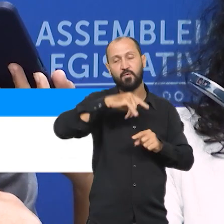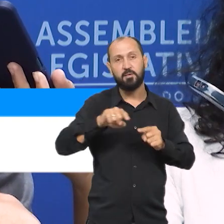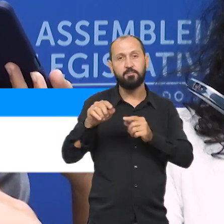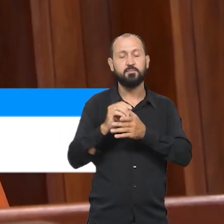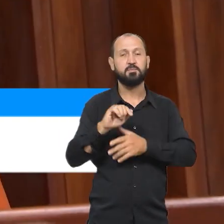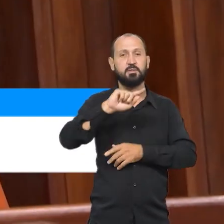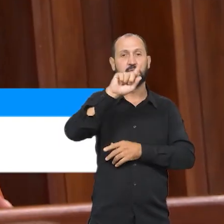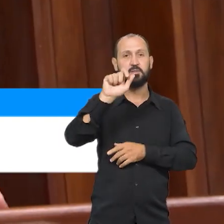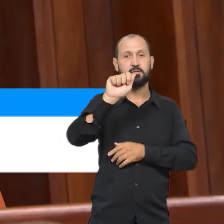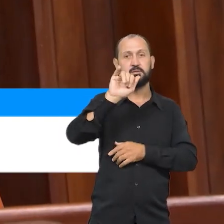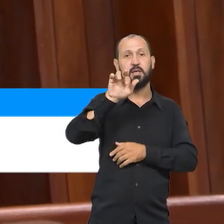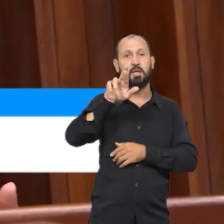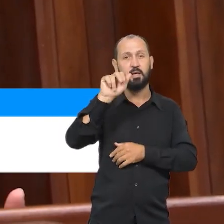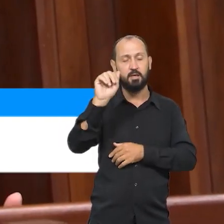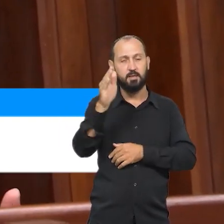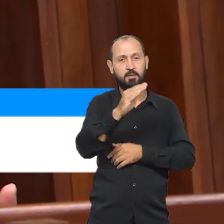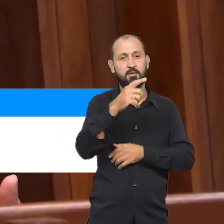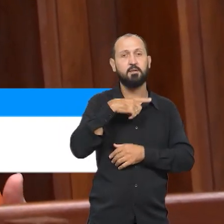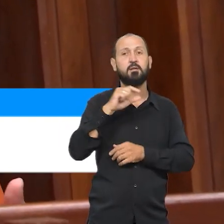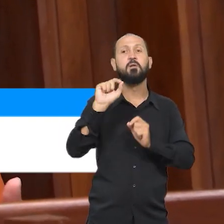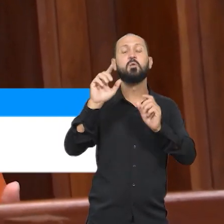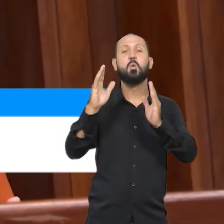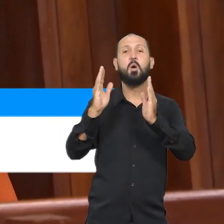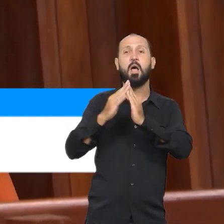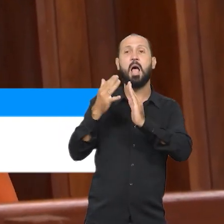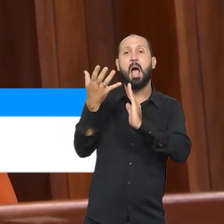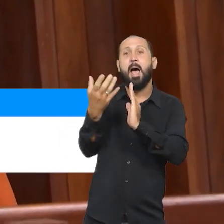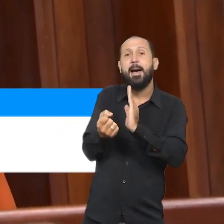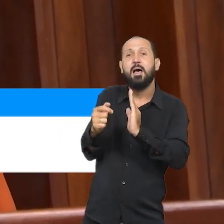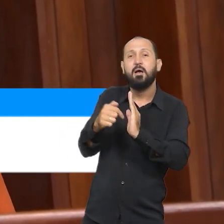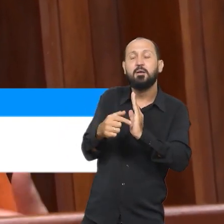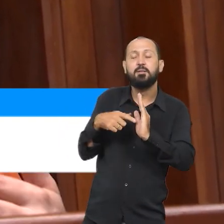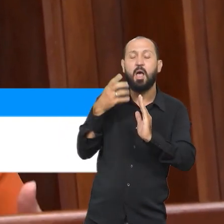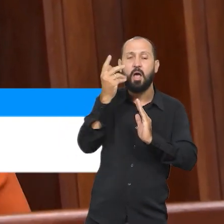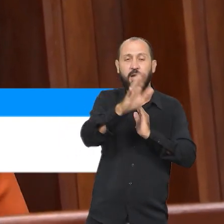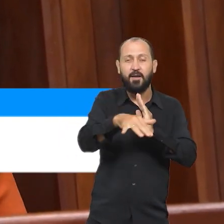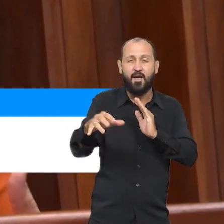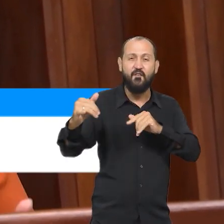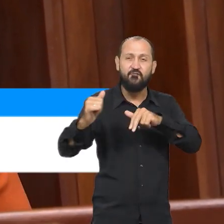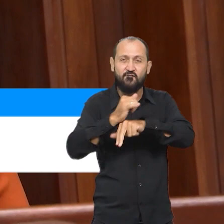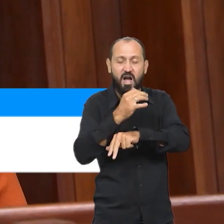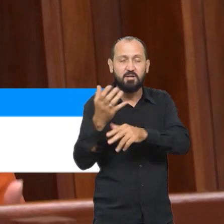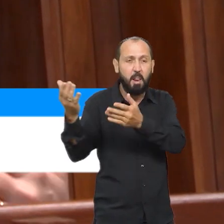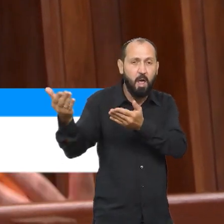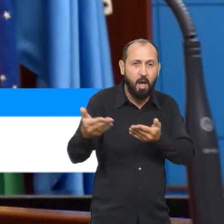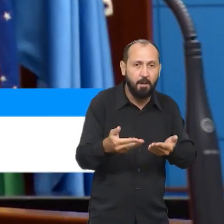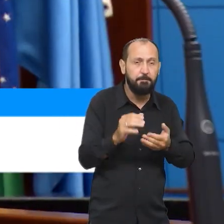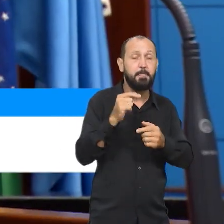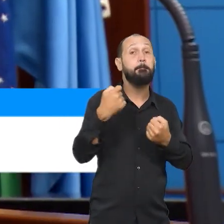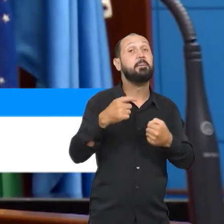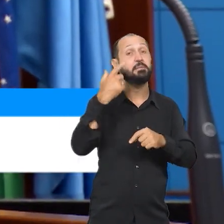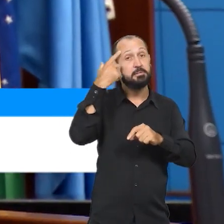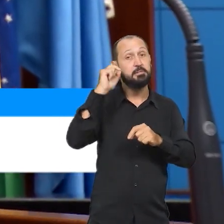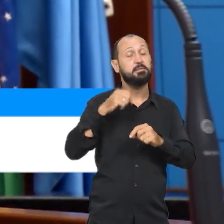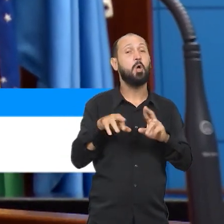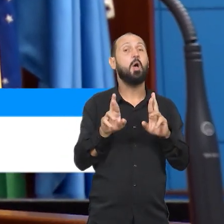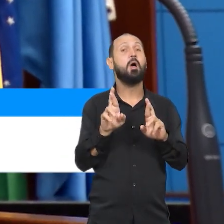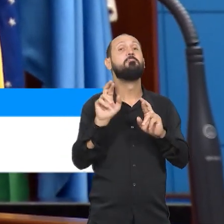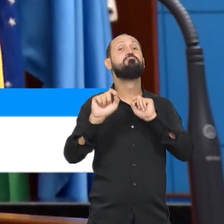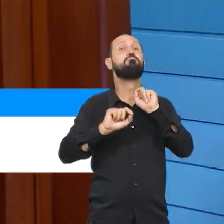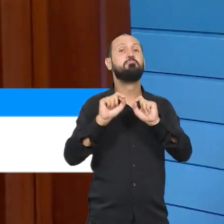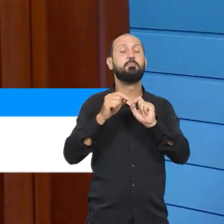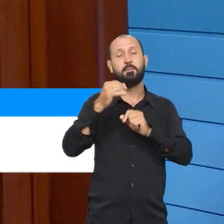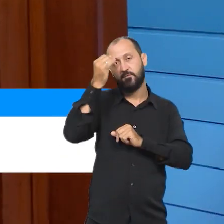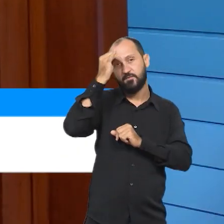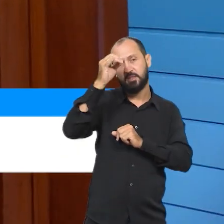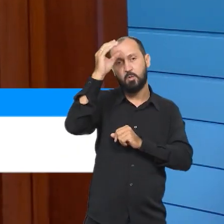essa violência. Zaira Brito é representante do abrigo Segunda Casa, que acolhe as vítimas. Ela acredita que é preciso